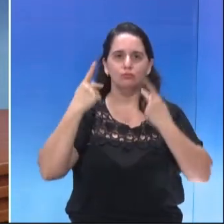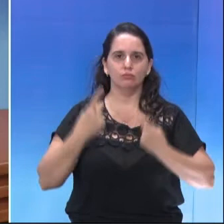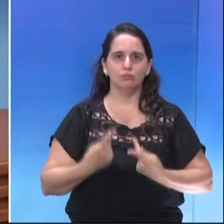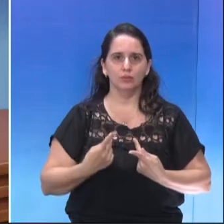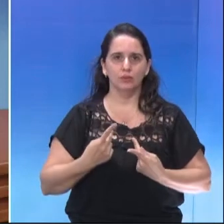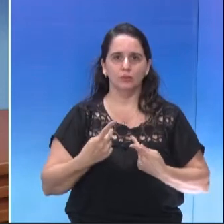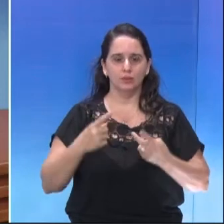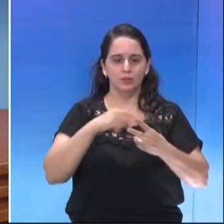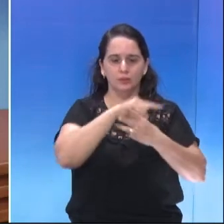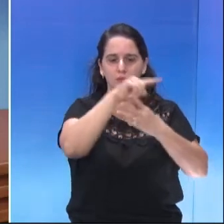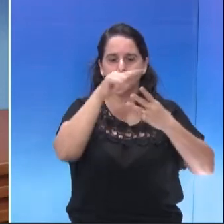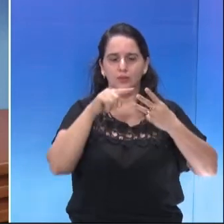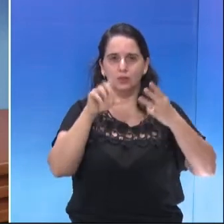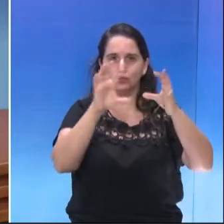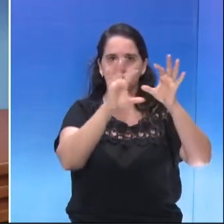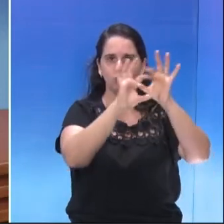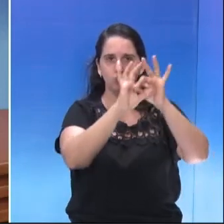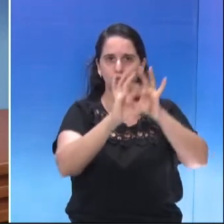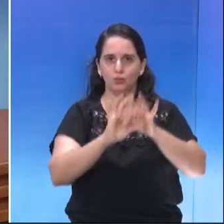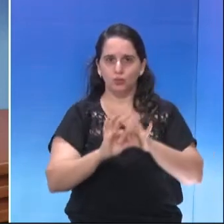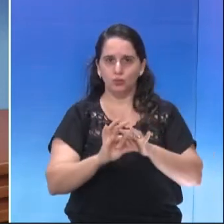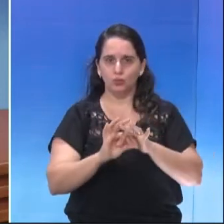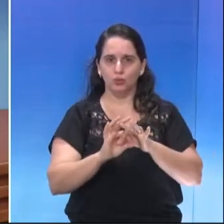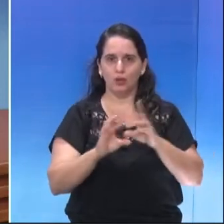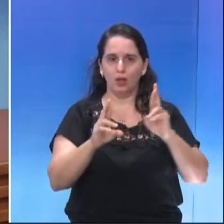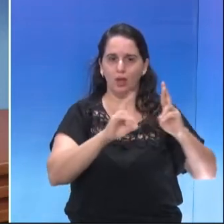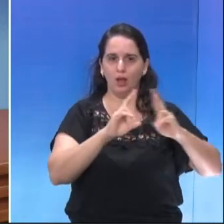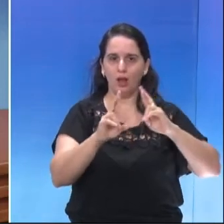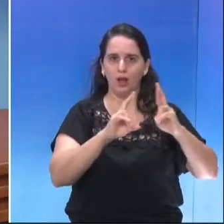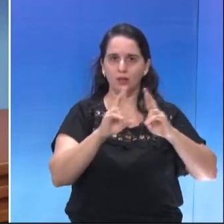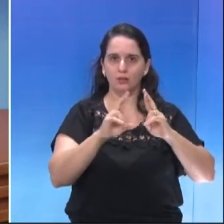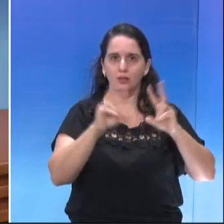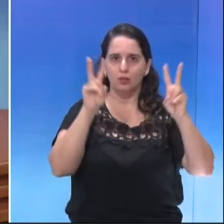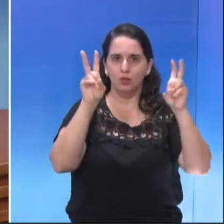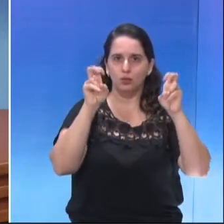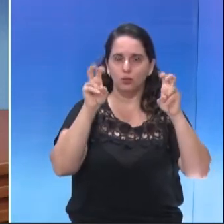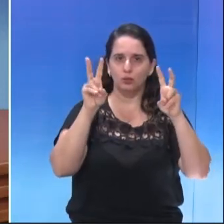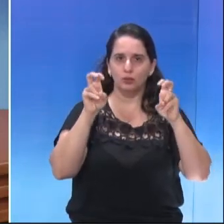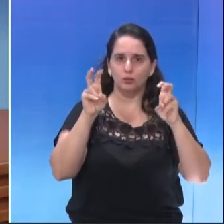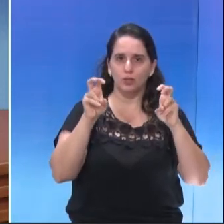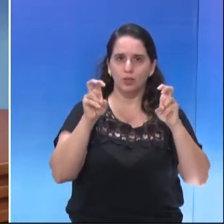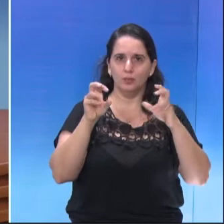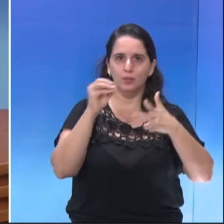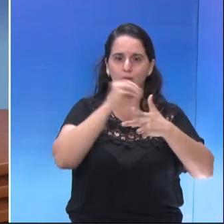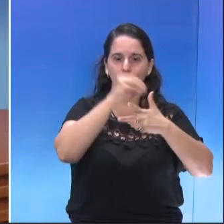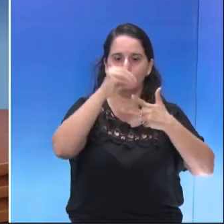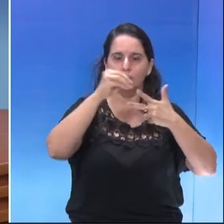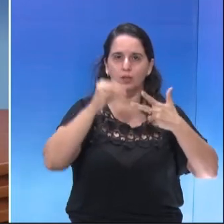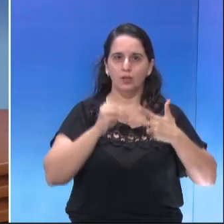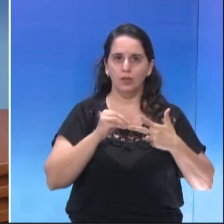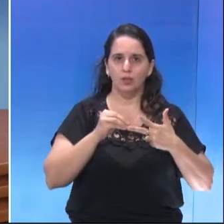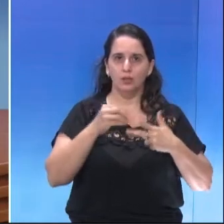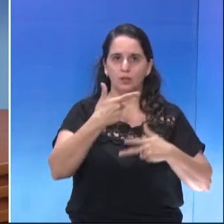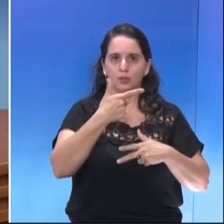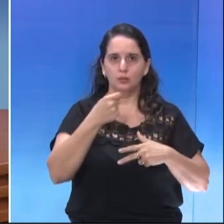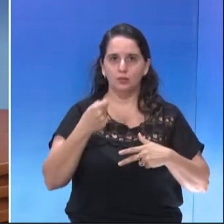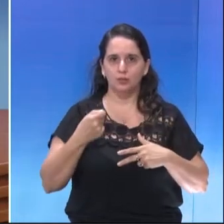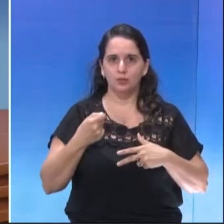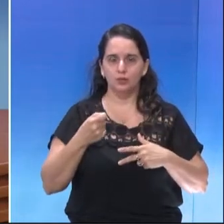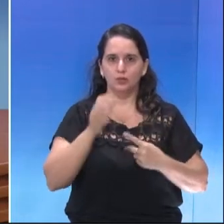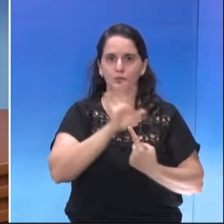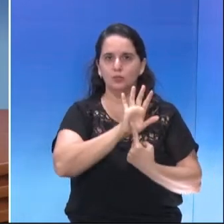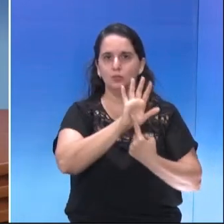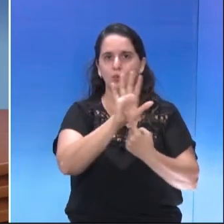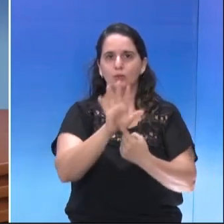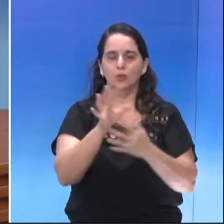conseguir, na sua intervenção, relacionar o tema que o Enem 2020 for propor com essas